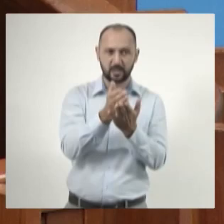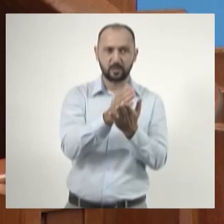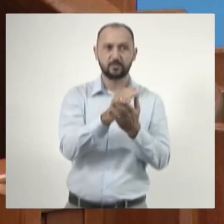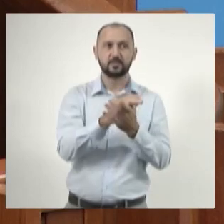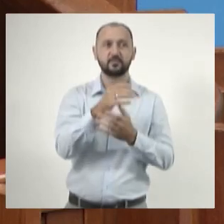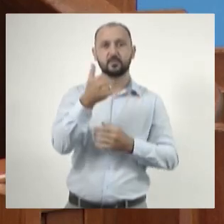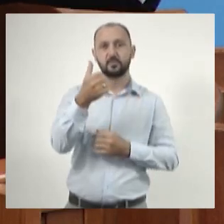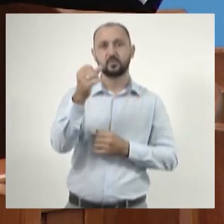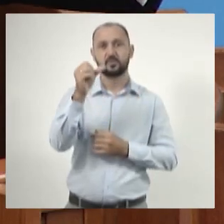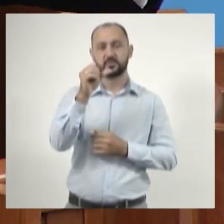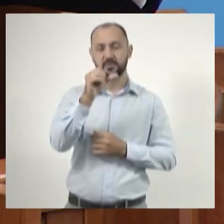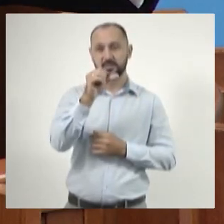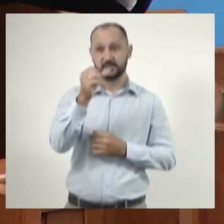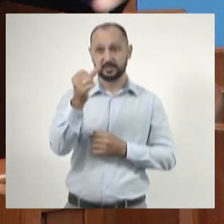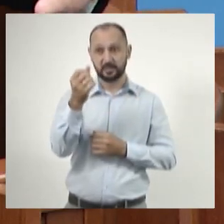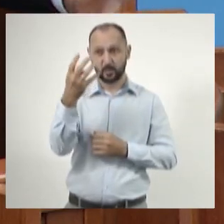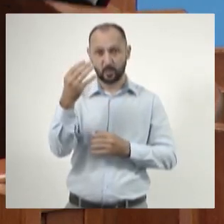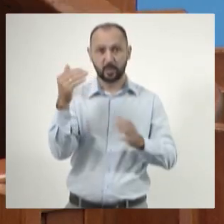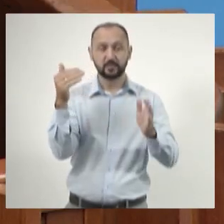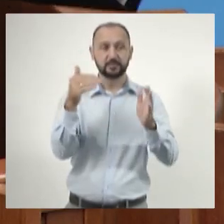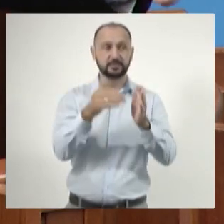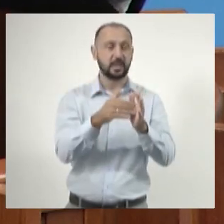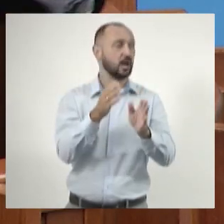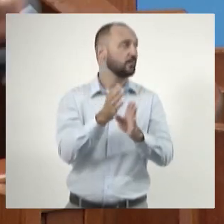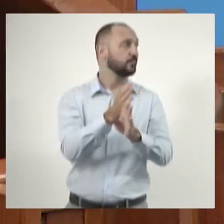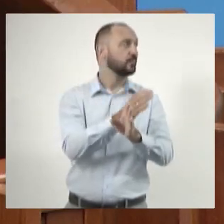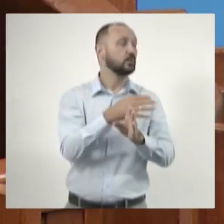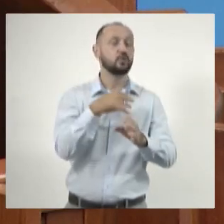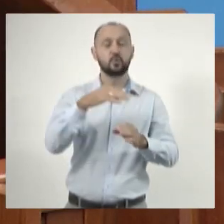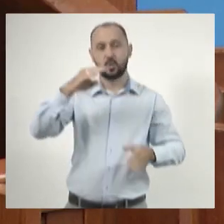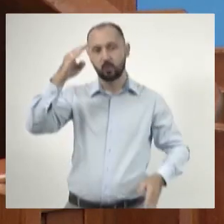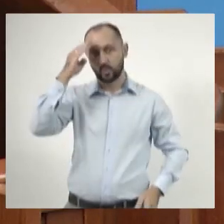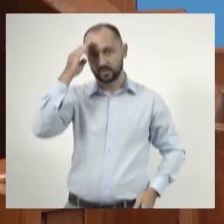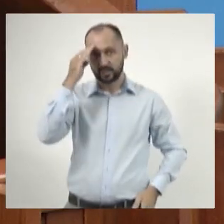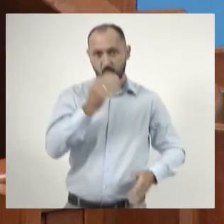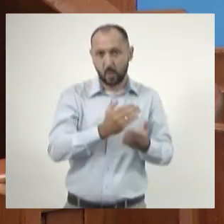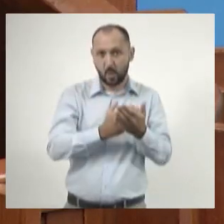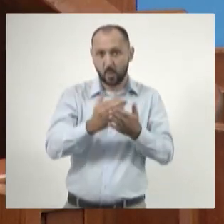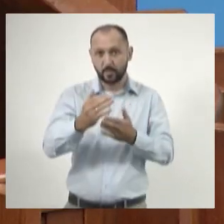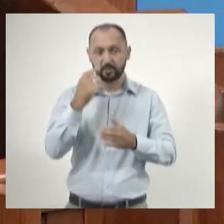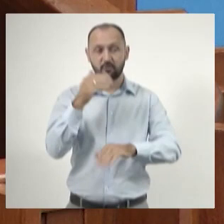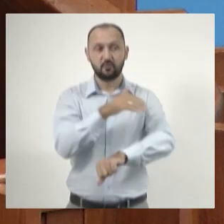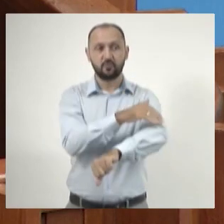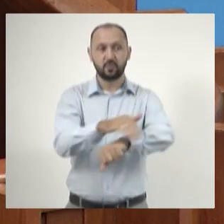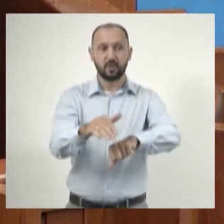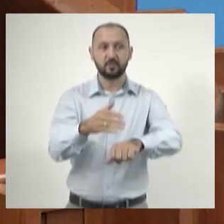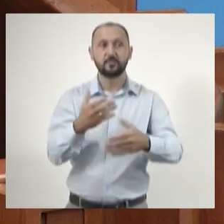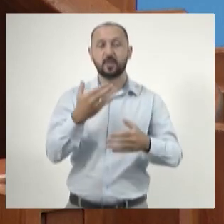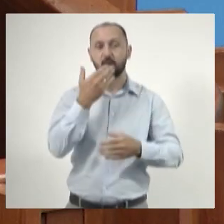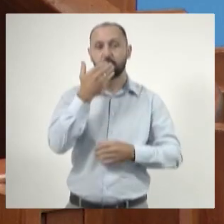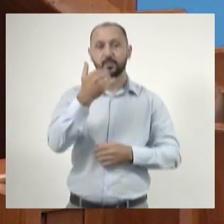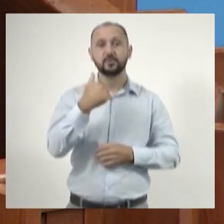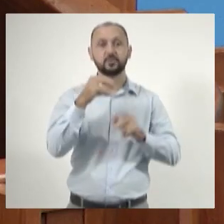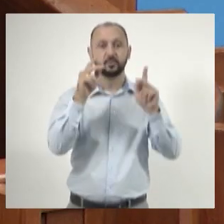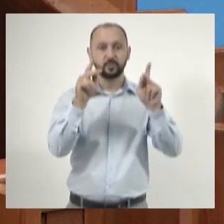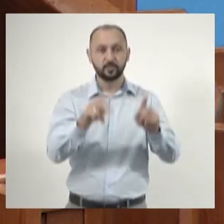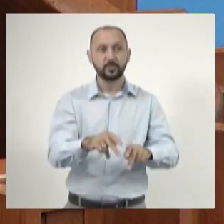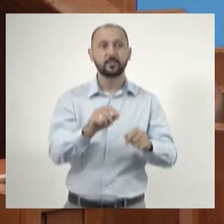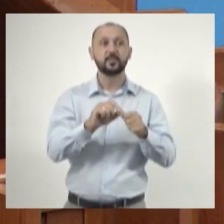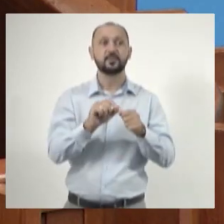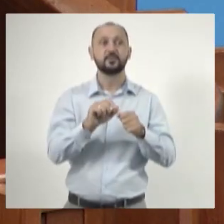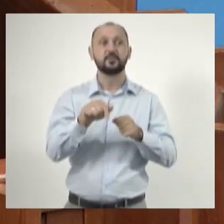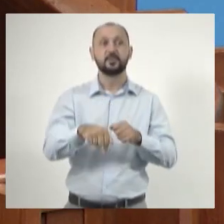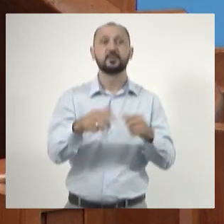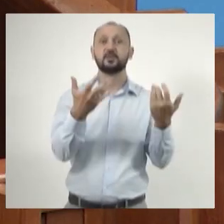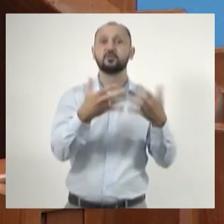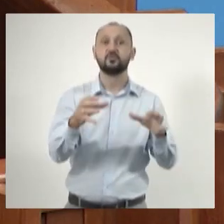até 1964, quando o Exército tomou as ruas, a pedido do povo, para que aqui